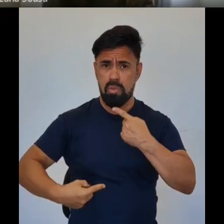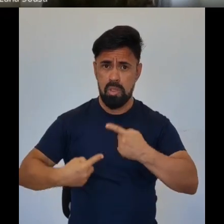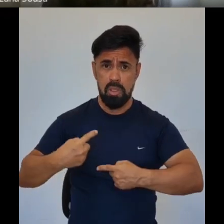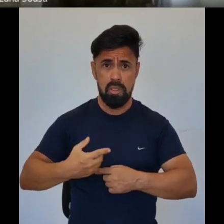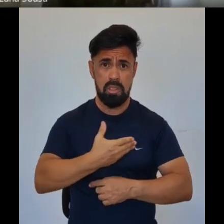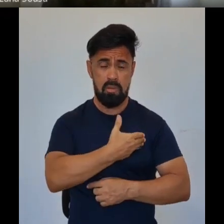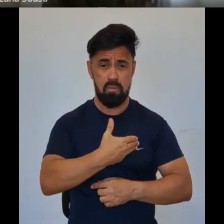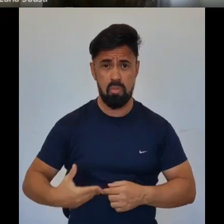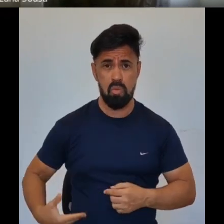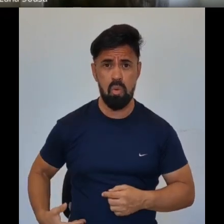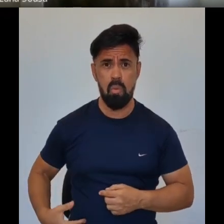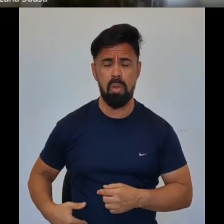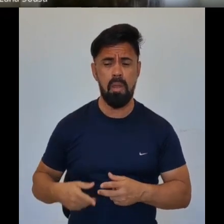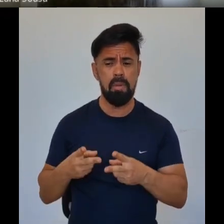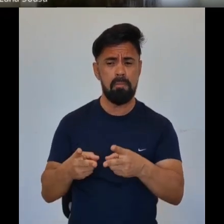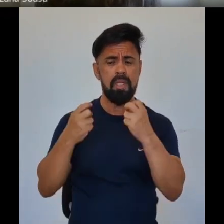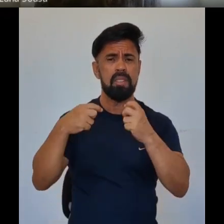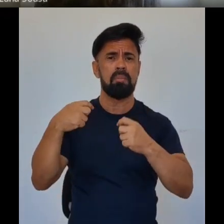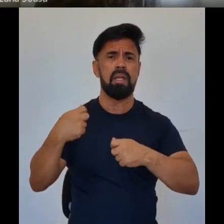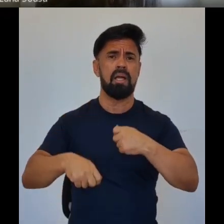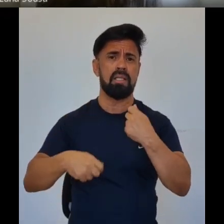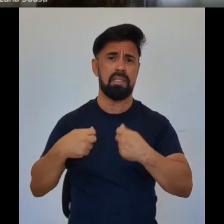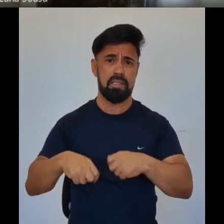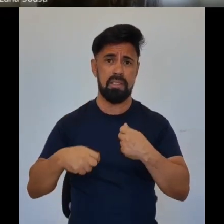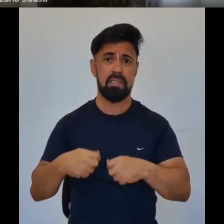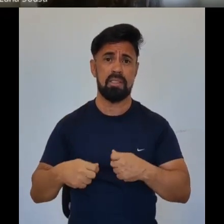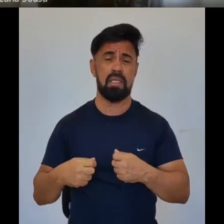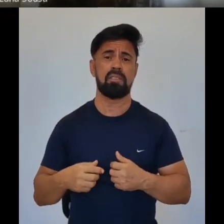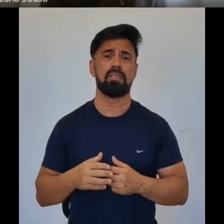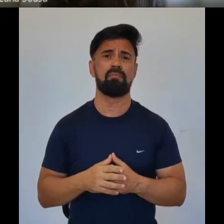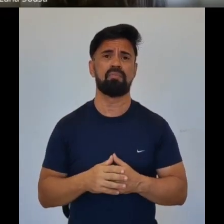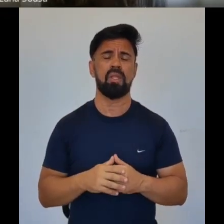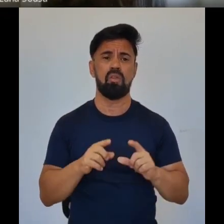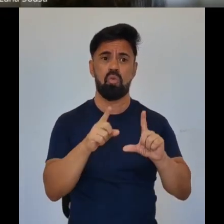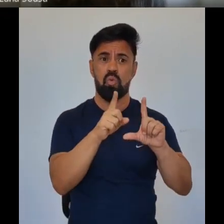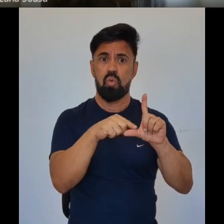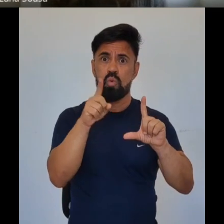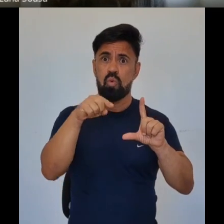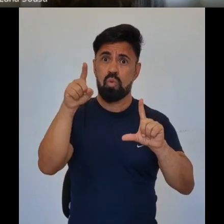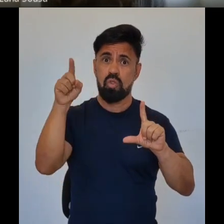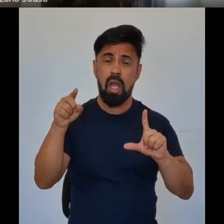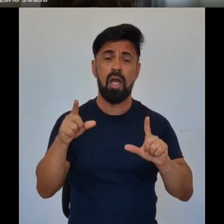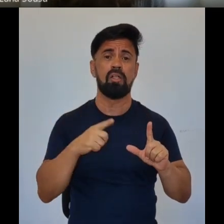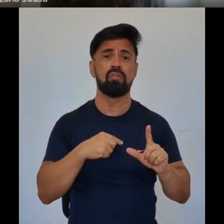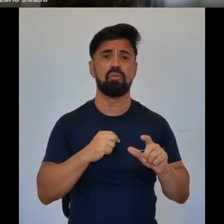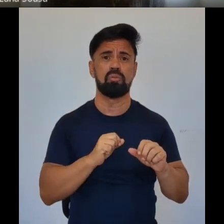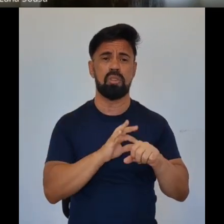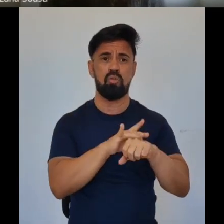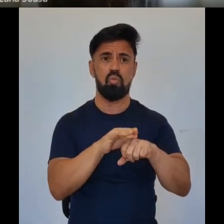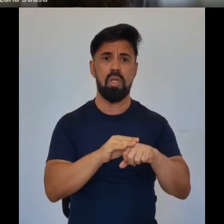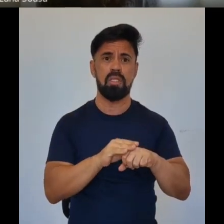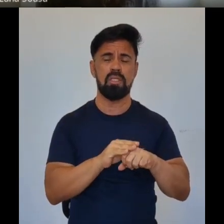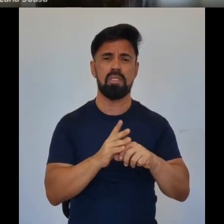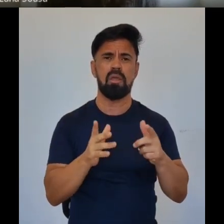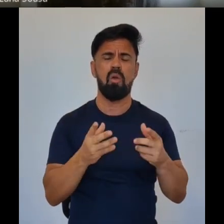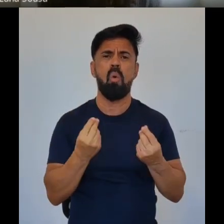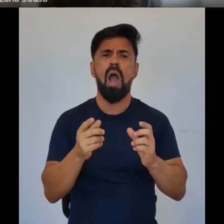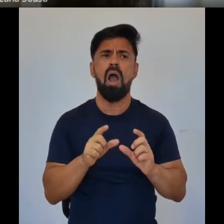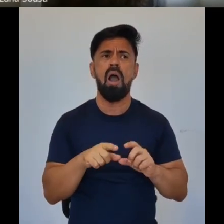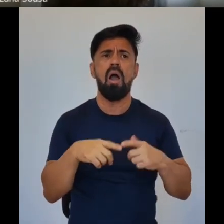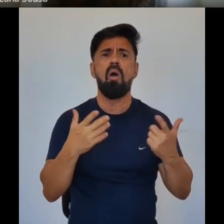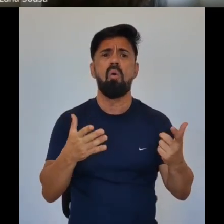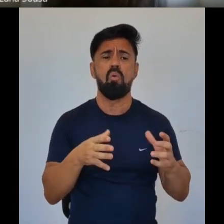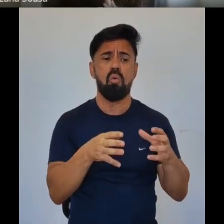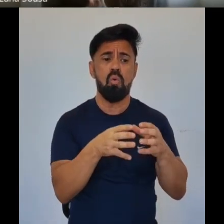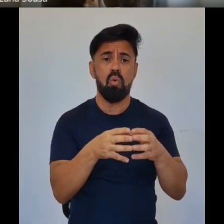identificação da necessidade. Com dados epidemiológicos, né, e demandas sociais, a gente consegue identificar qual o grupo que a gente